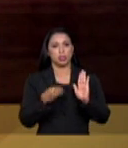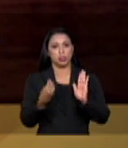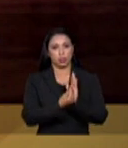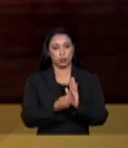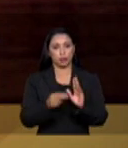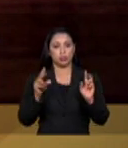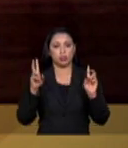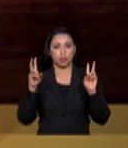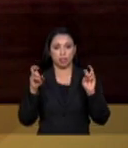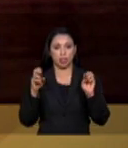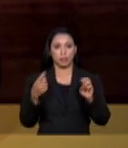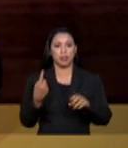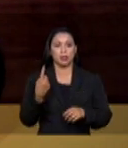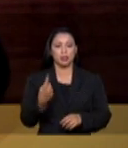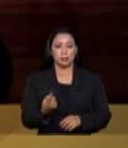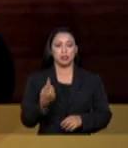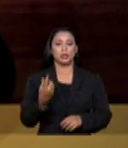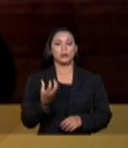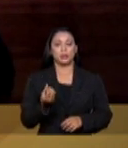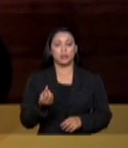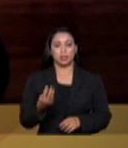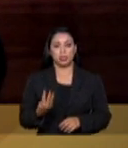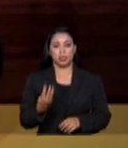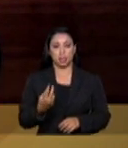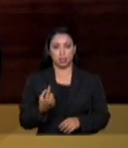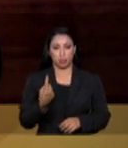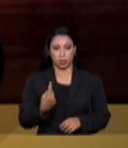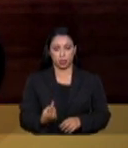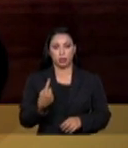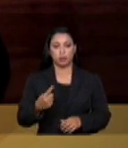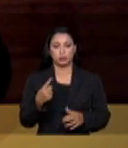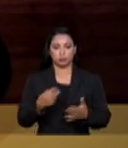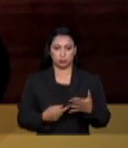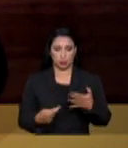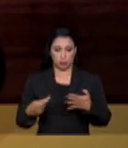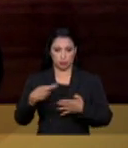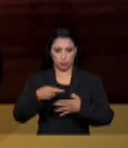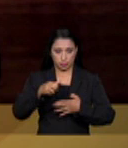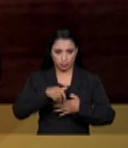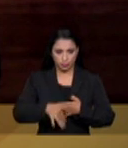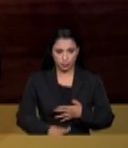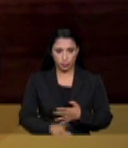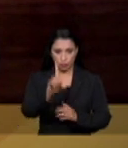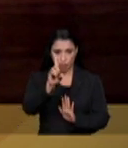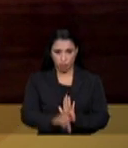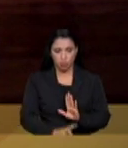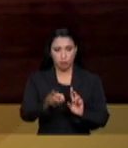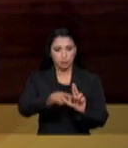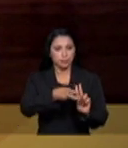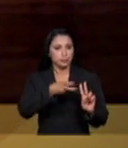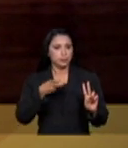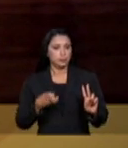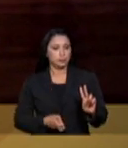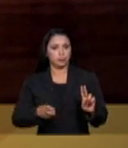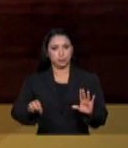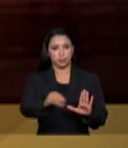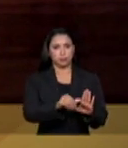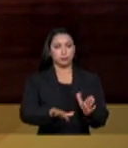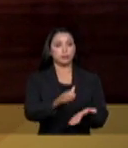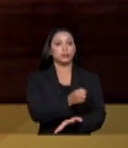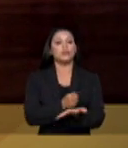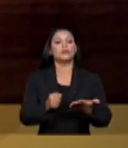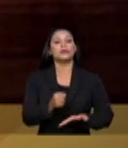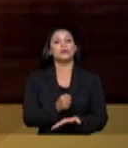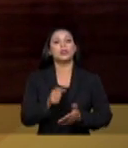1031 da repercussão geral o seguinte os direitos territoriais indígenas com direito